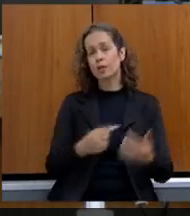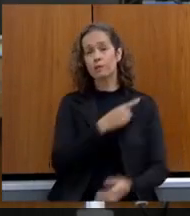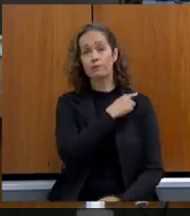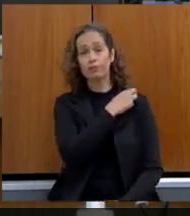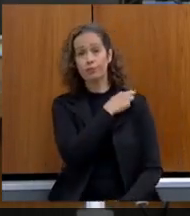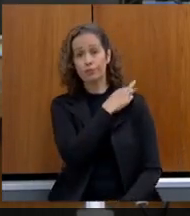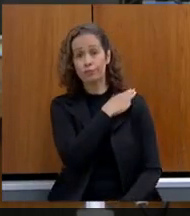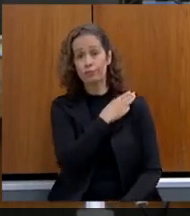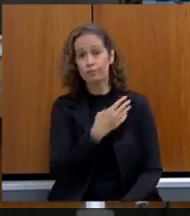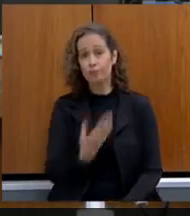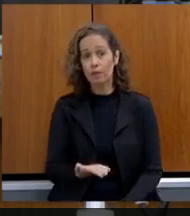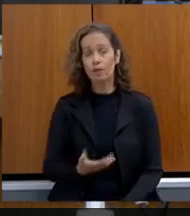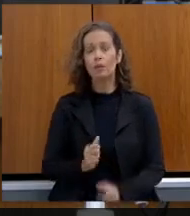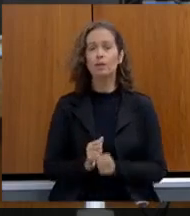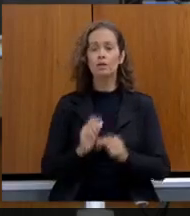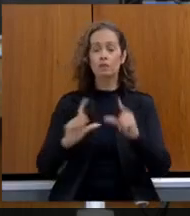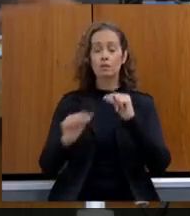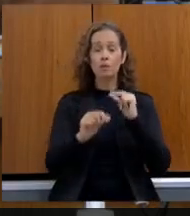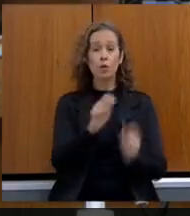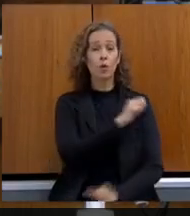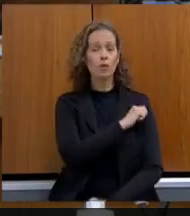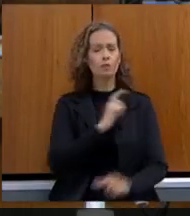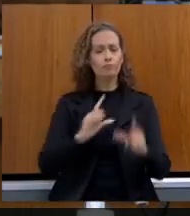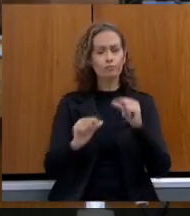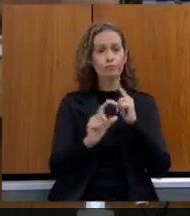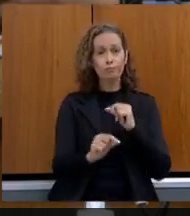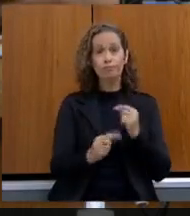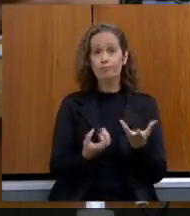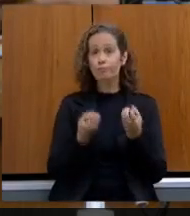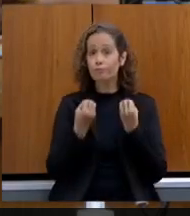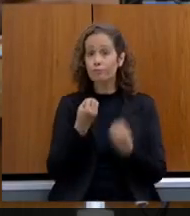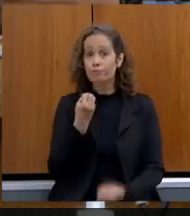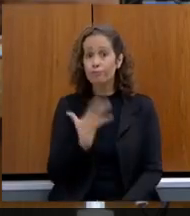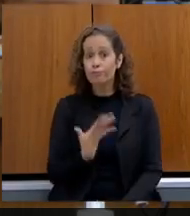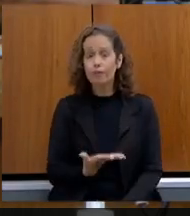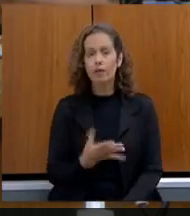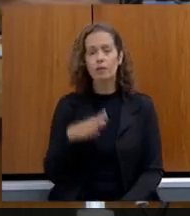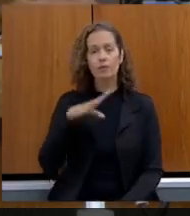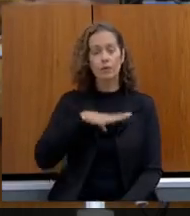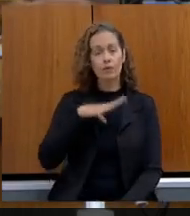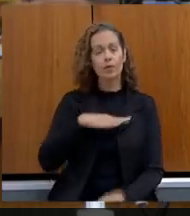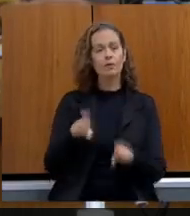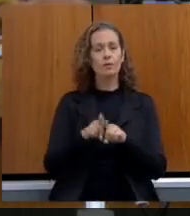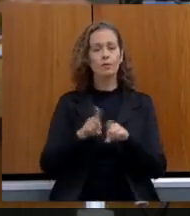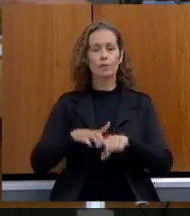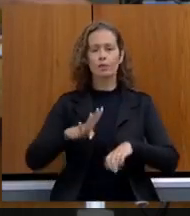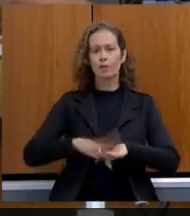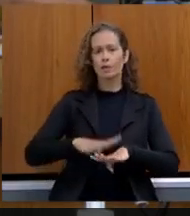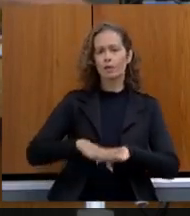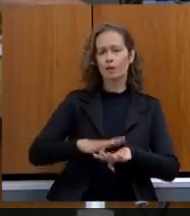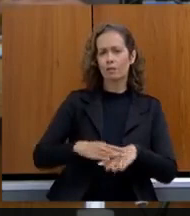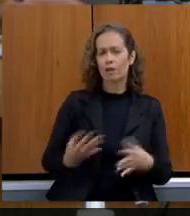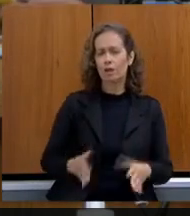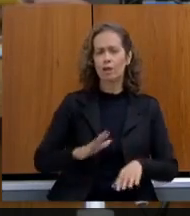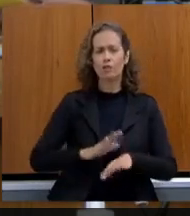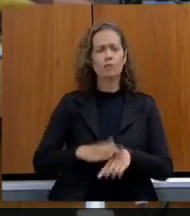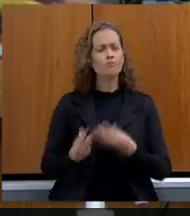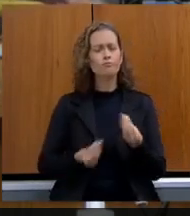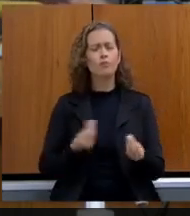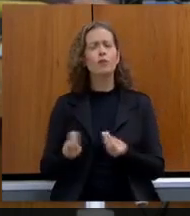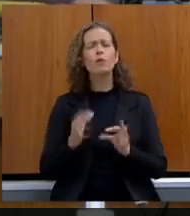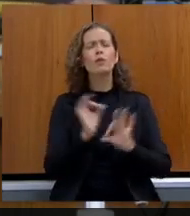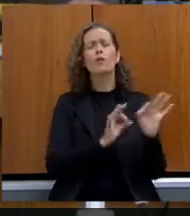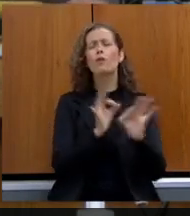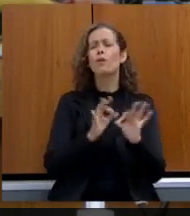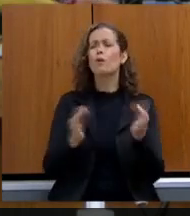sabendo tão bem português e matemática como agora Quais foram as medidas e quais foram as razões que levaram a esse resultado